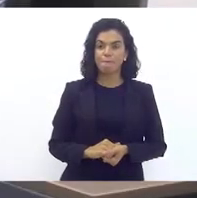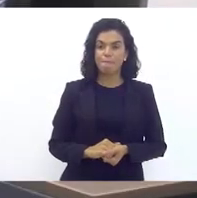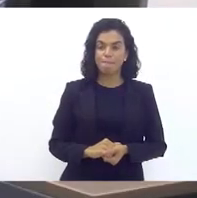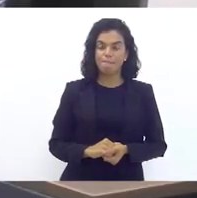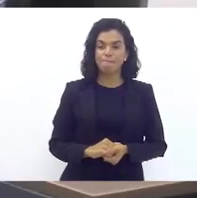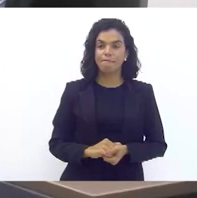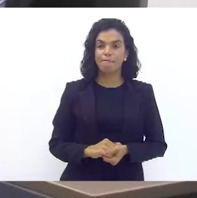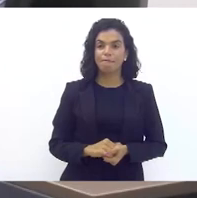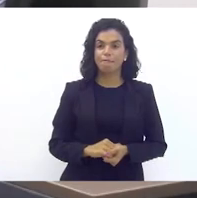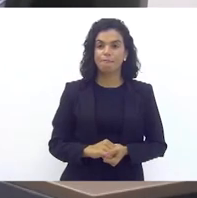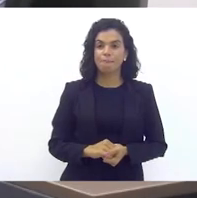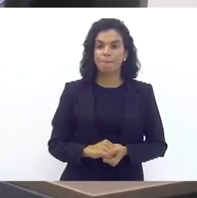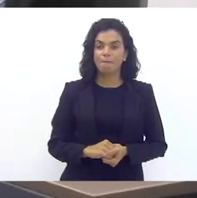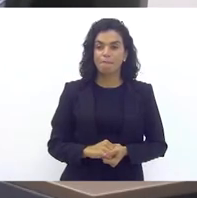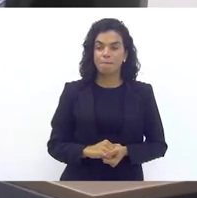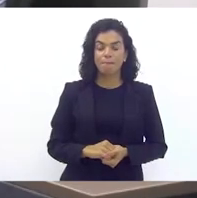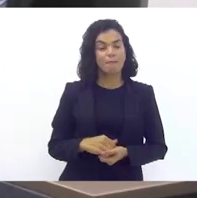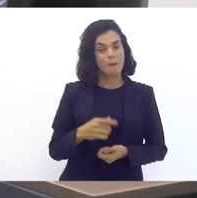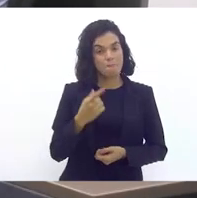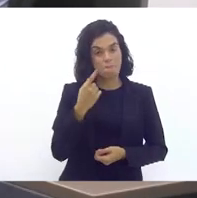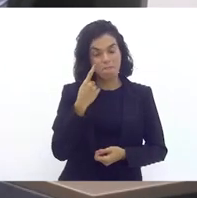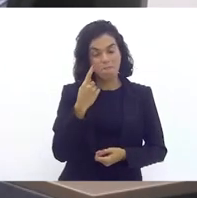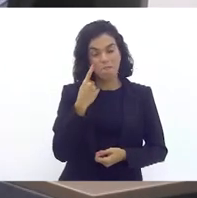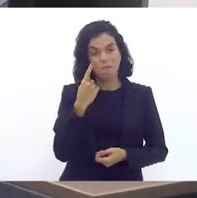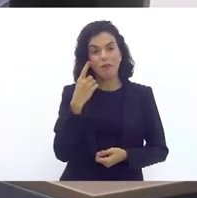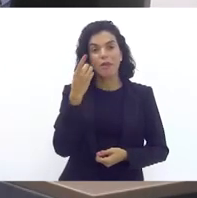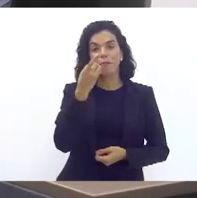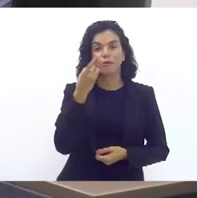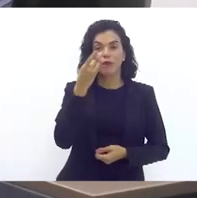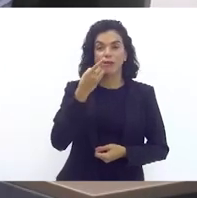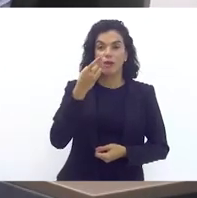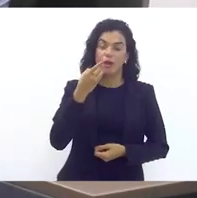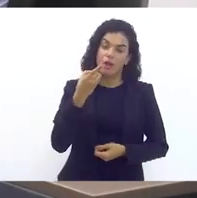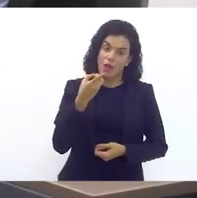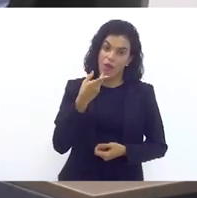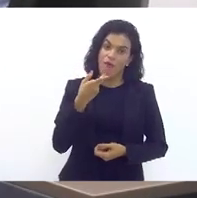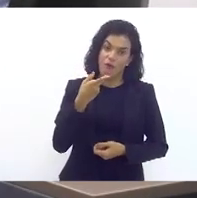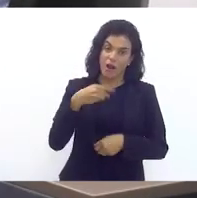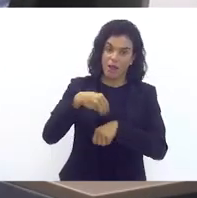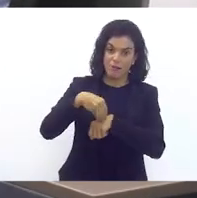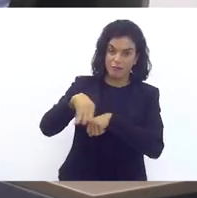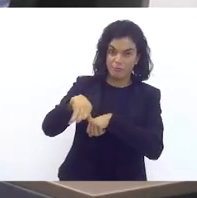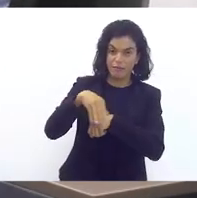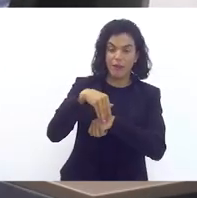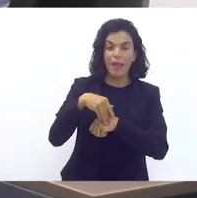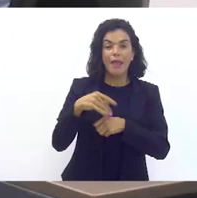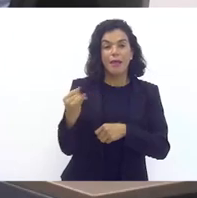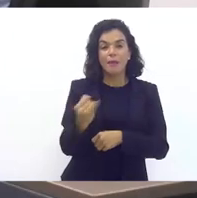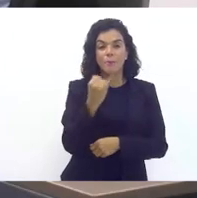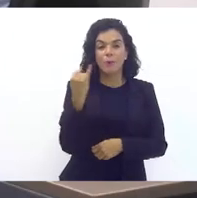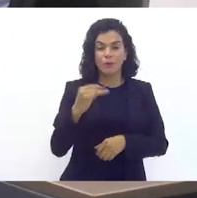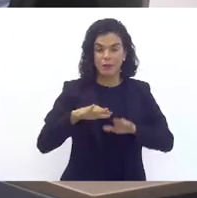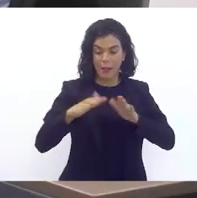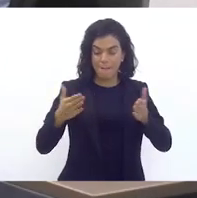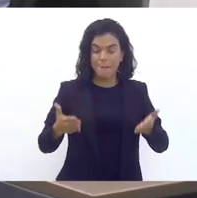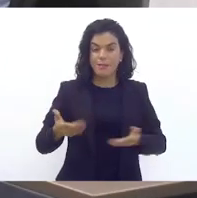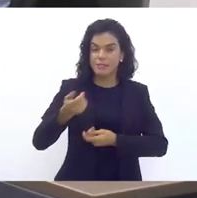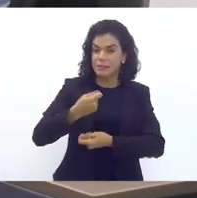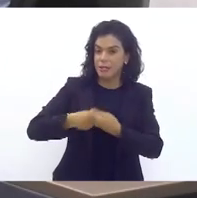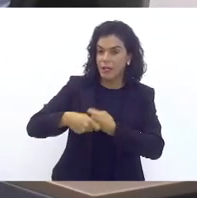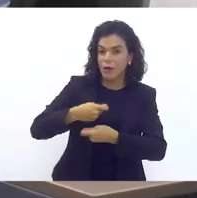Doutor Sérgio, por favor. Bem, deputado, eu, como muito bem disse o André, é importante que a mesa de negociações